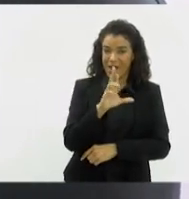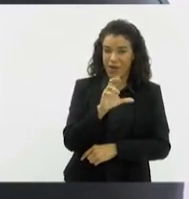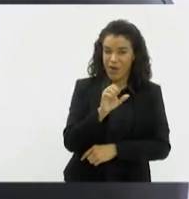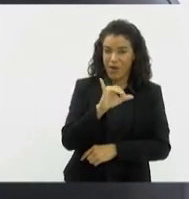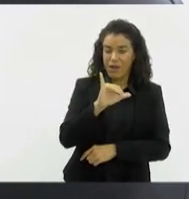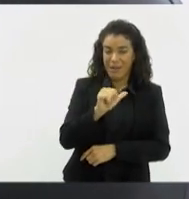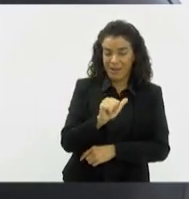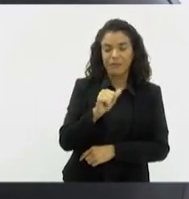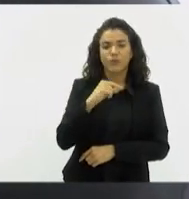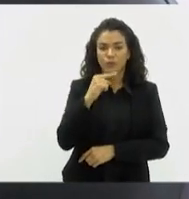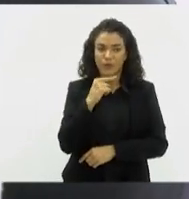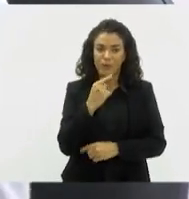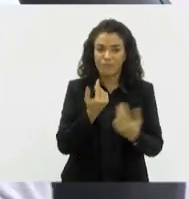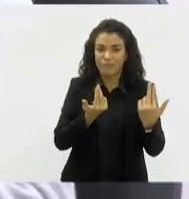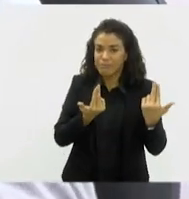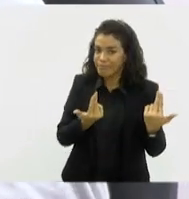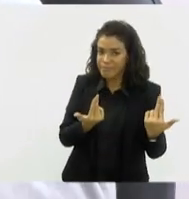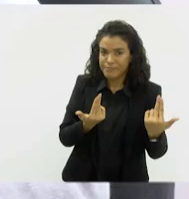E reputação ilibada